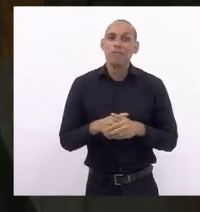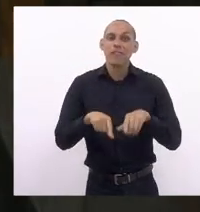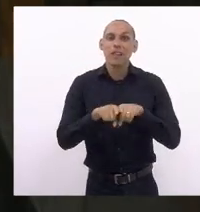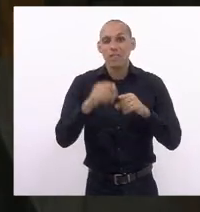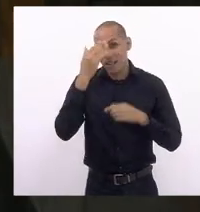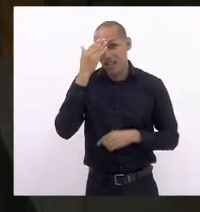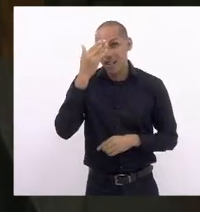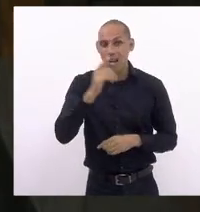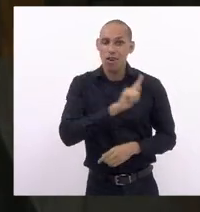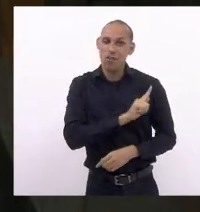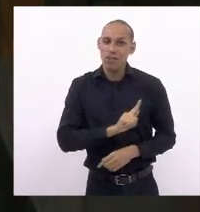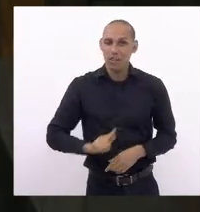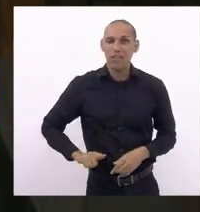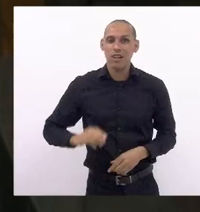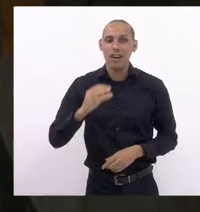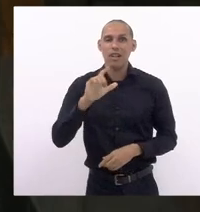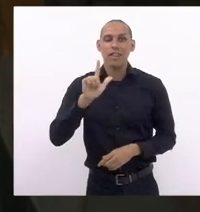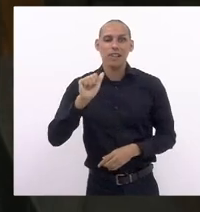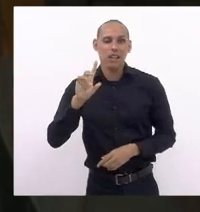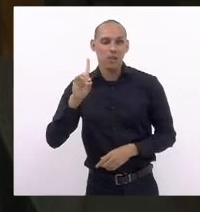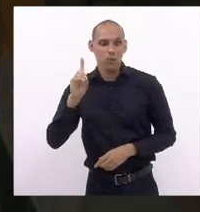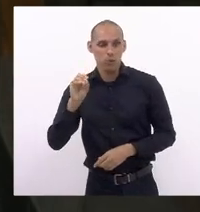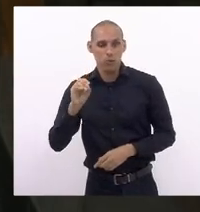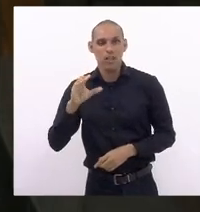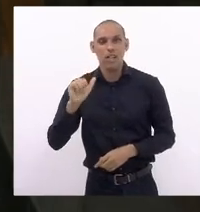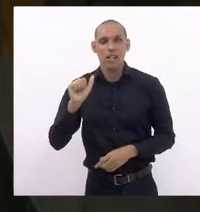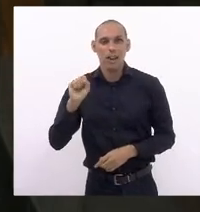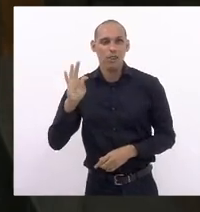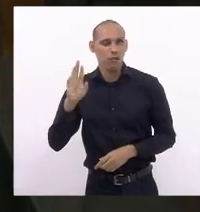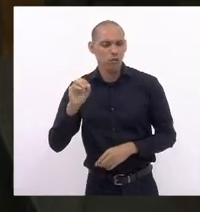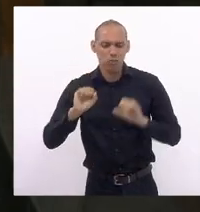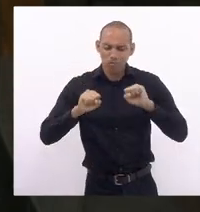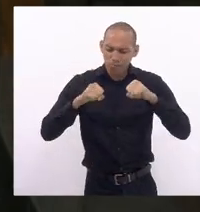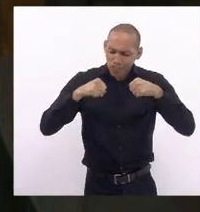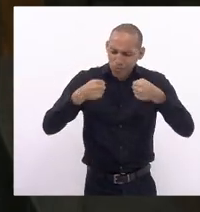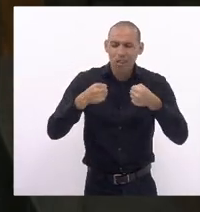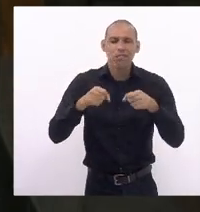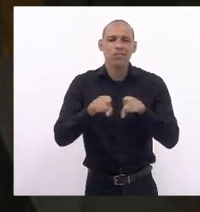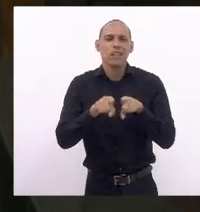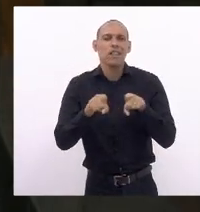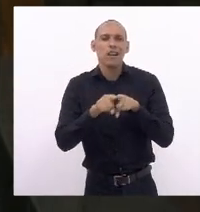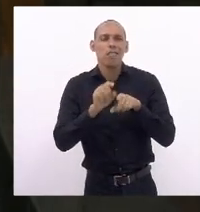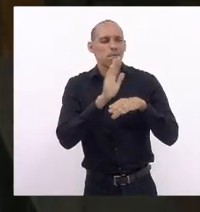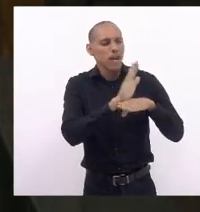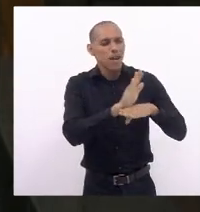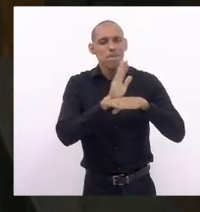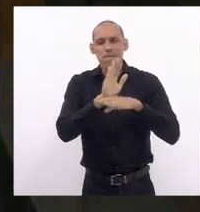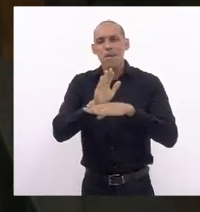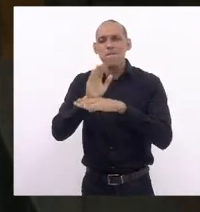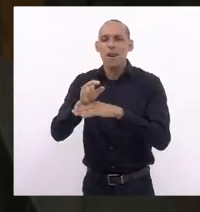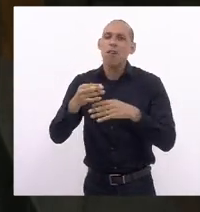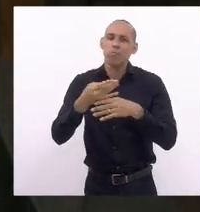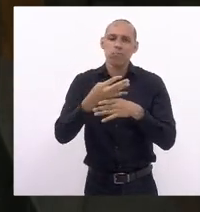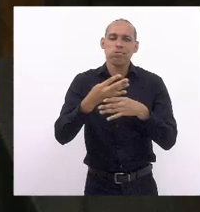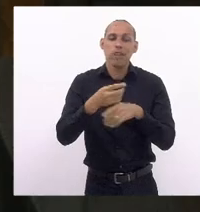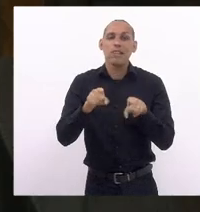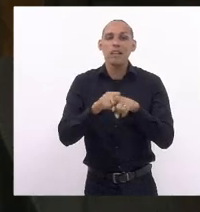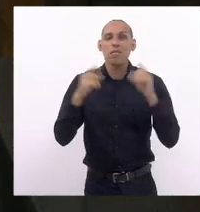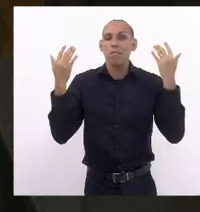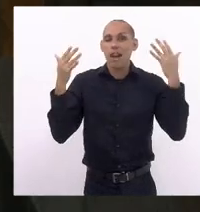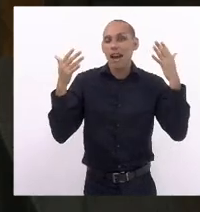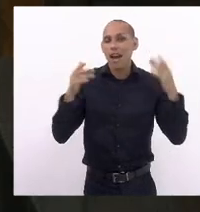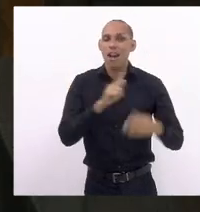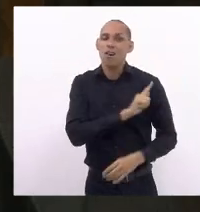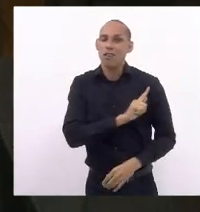também ao governador Cláudio Castro, que não tem medido esforço para ajudar os municípios, e parabenizar também ao